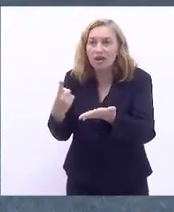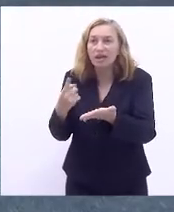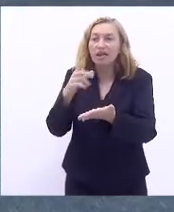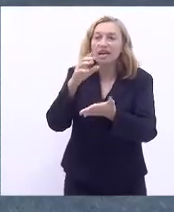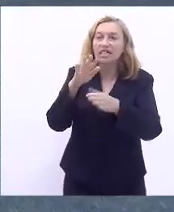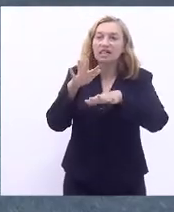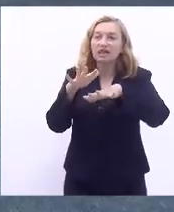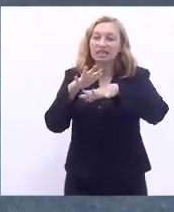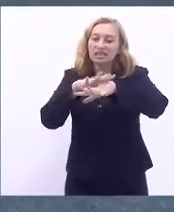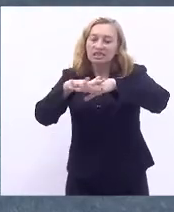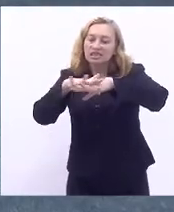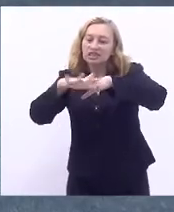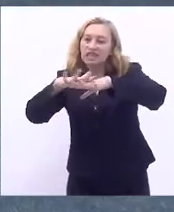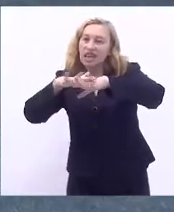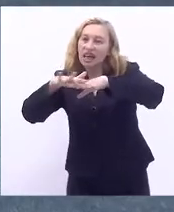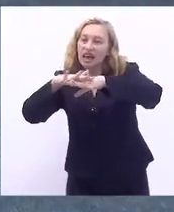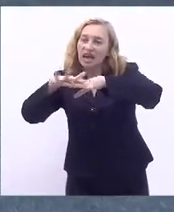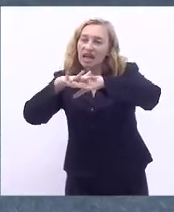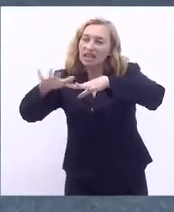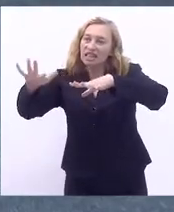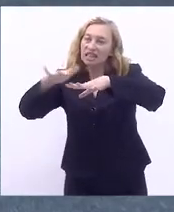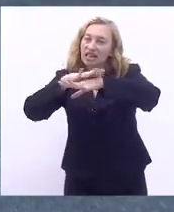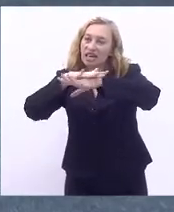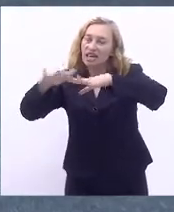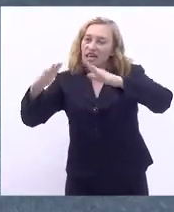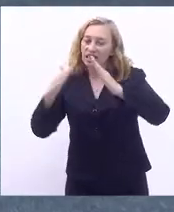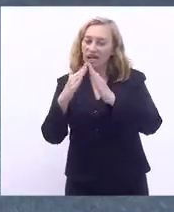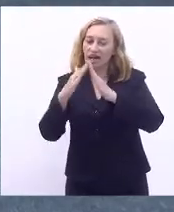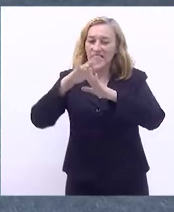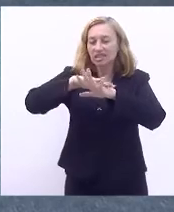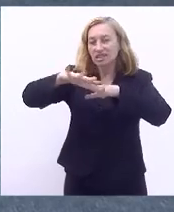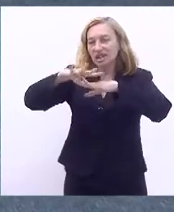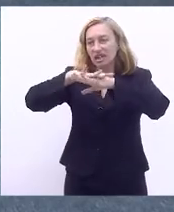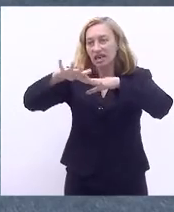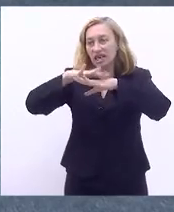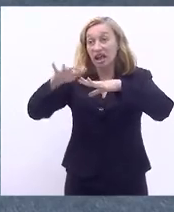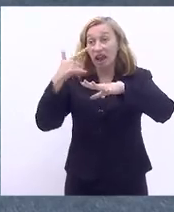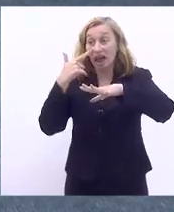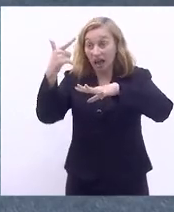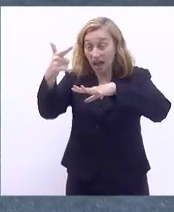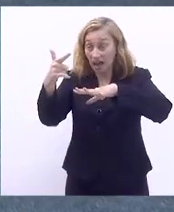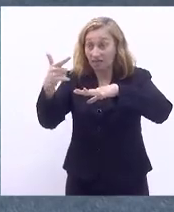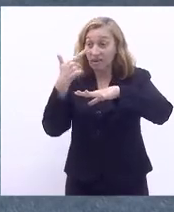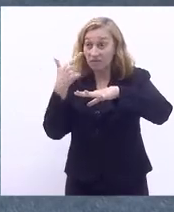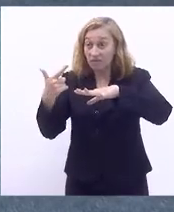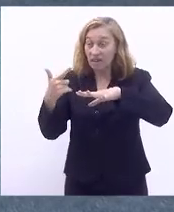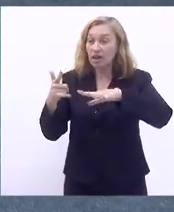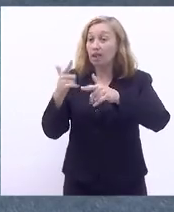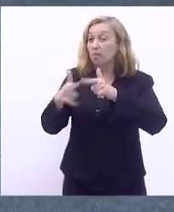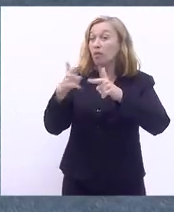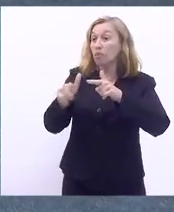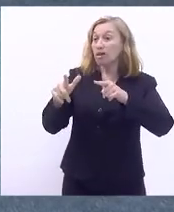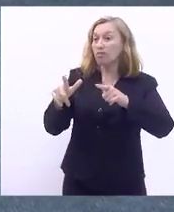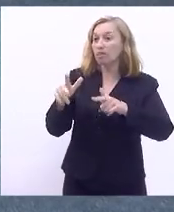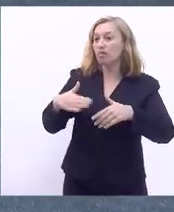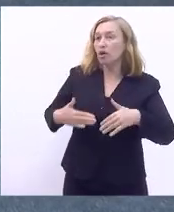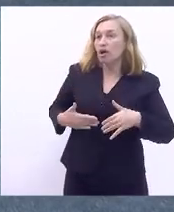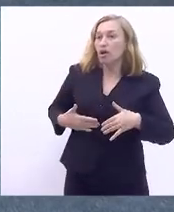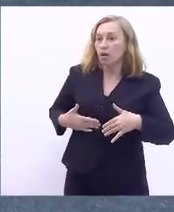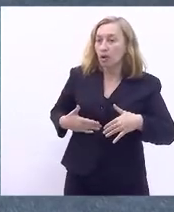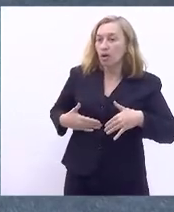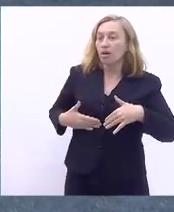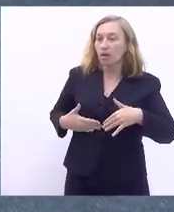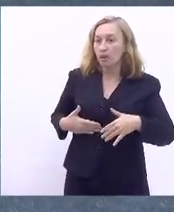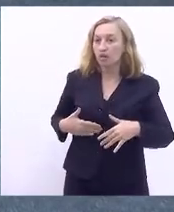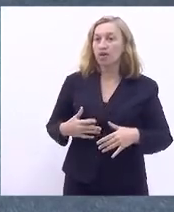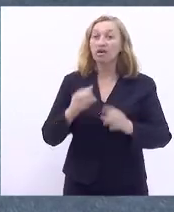telha, nos móveis, que vai vir a chuva de prata. Isso é para o nosso pulmão. A Fiocruz, na época, deu um parecer contrário, nocivo, essa questão